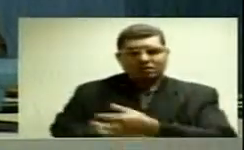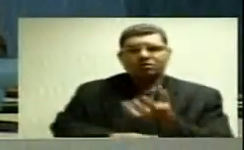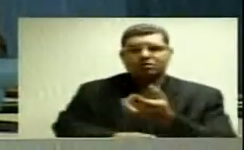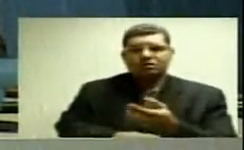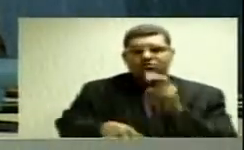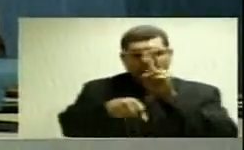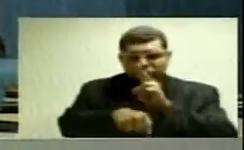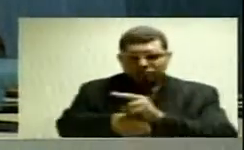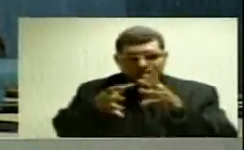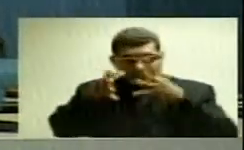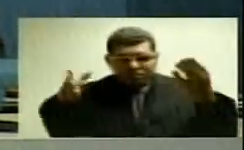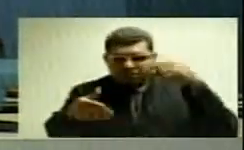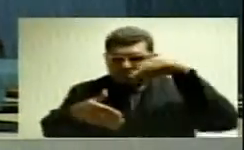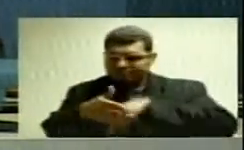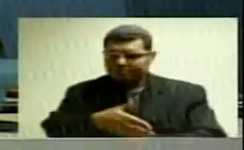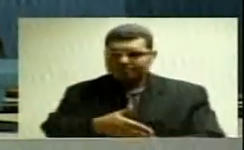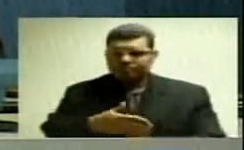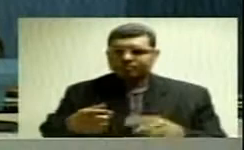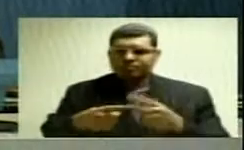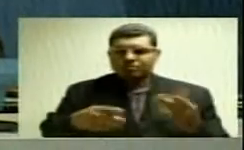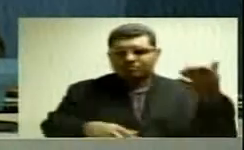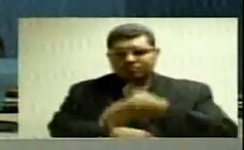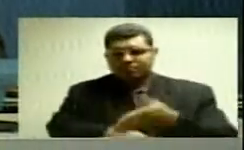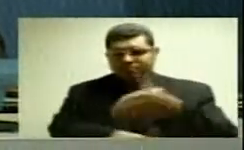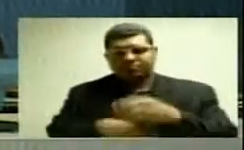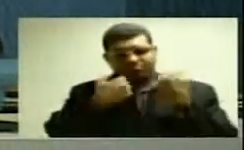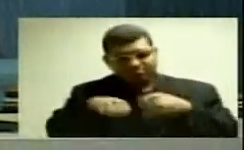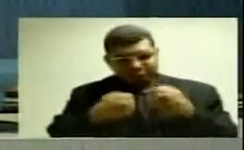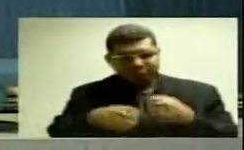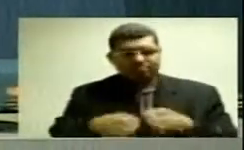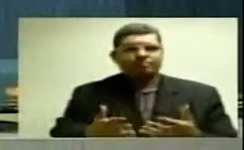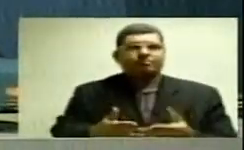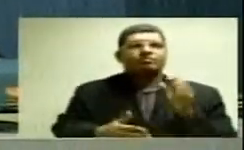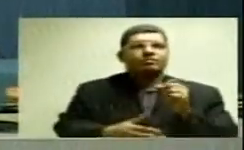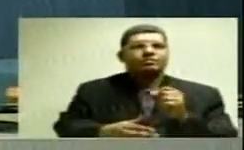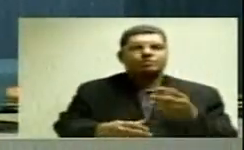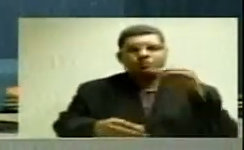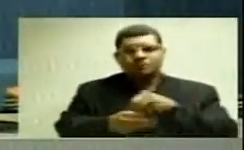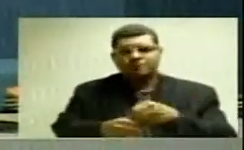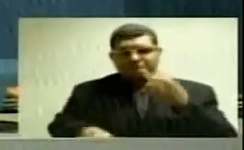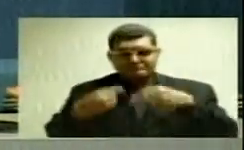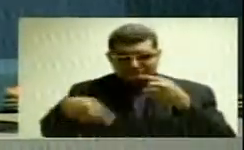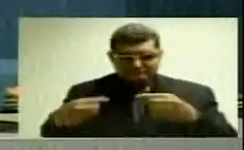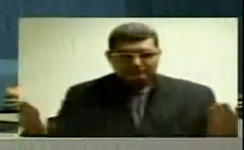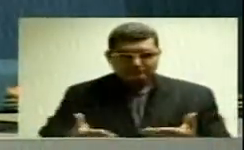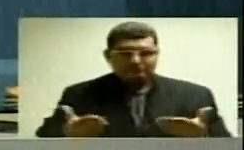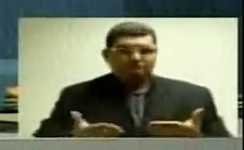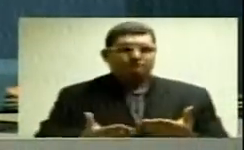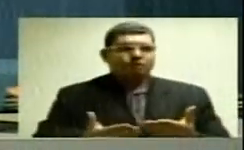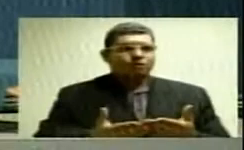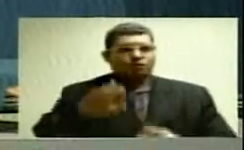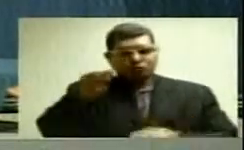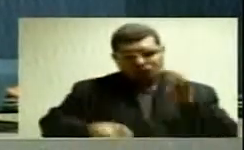uma avaliação muito mais profunda dos investimentos necessários para superar a debilidade